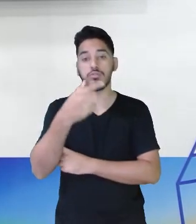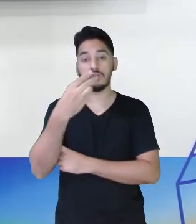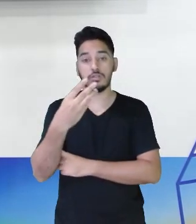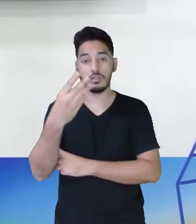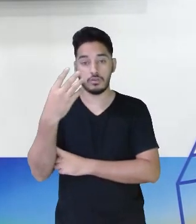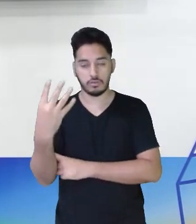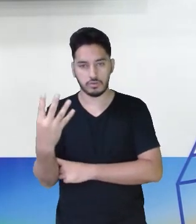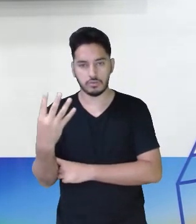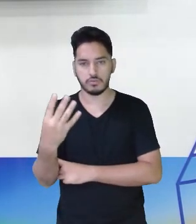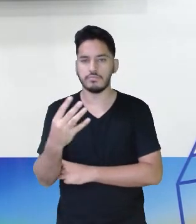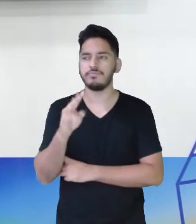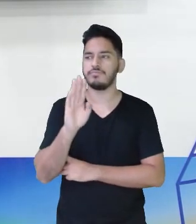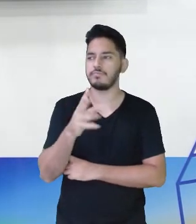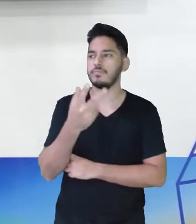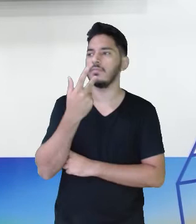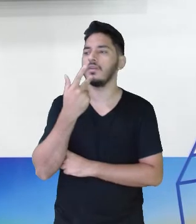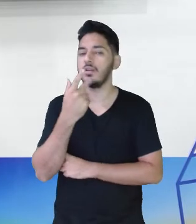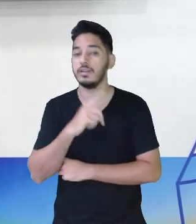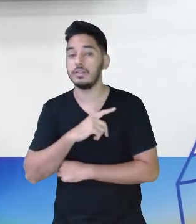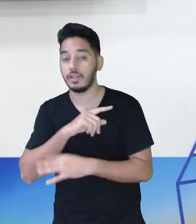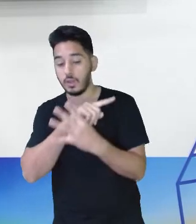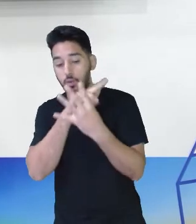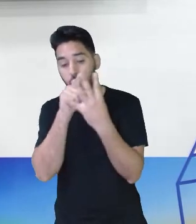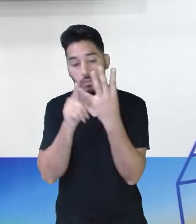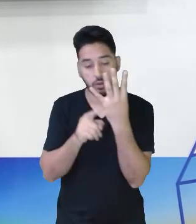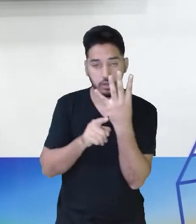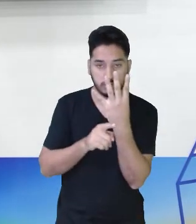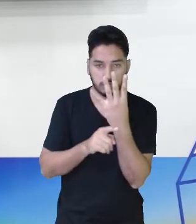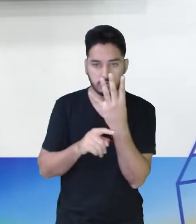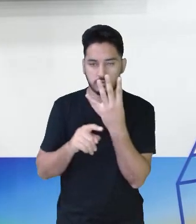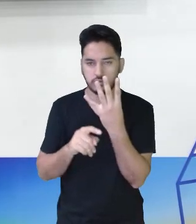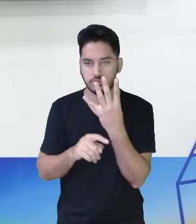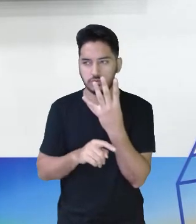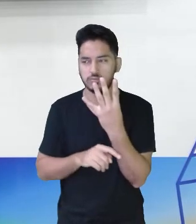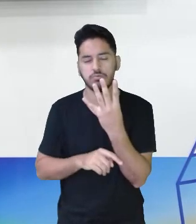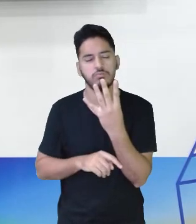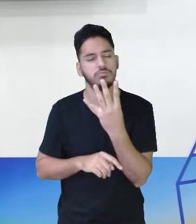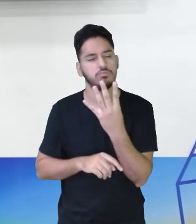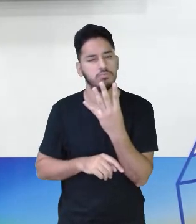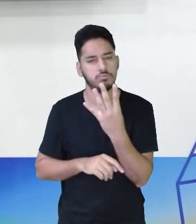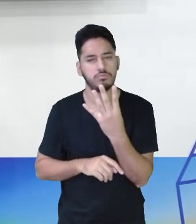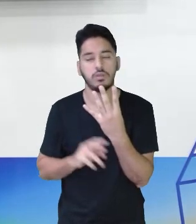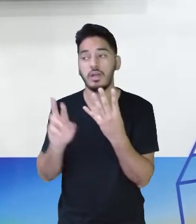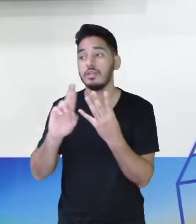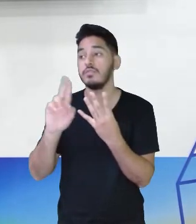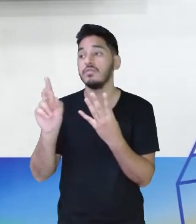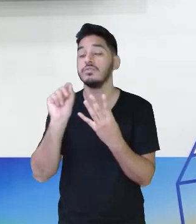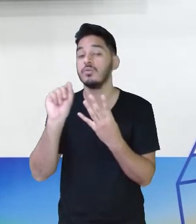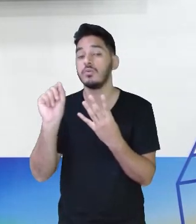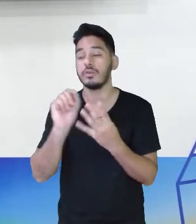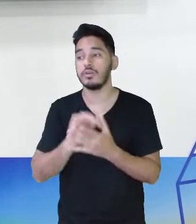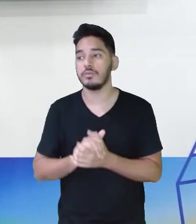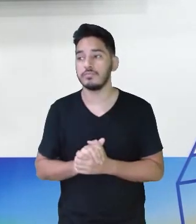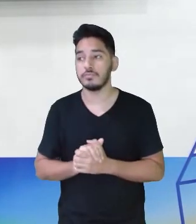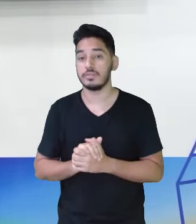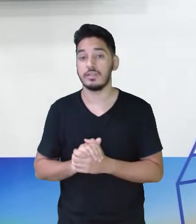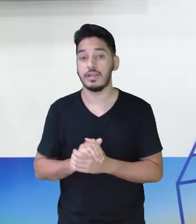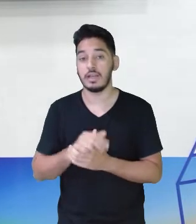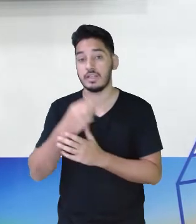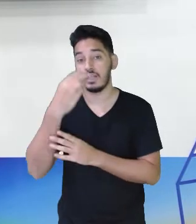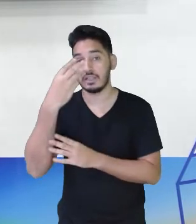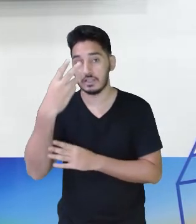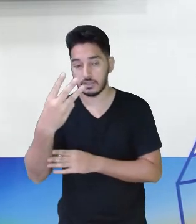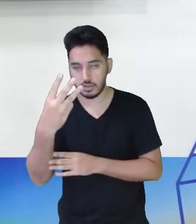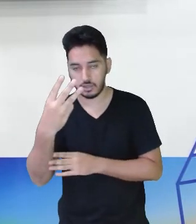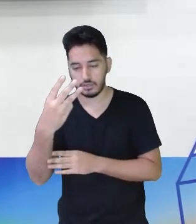1234. Eu disse que ele tem 4 ordens. Falei verdade? Claro. A diferença é que a cada 3 ordens